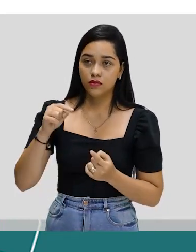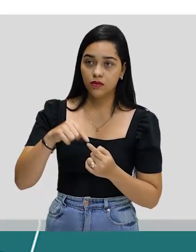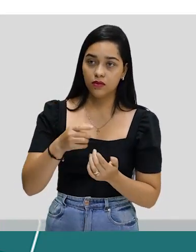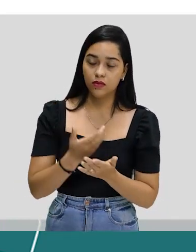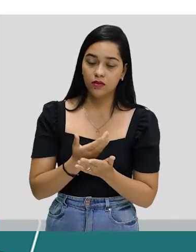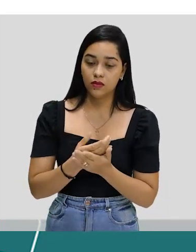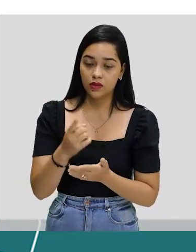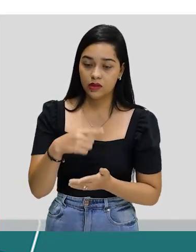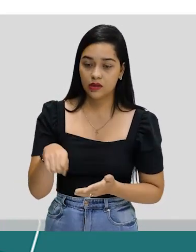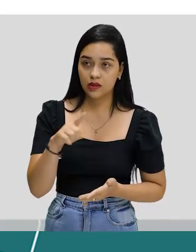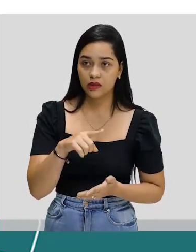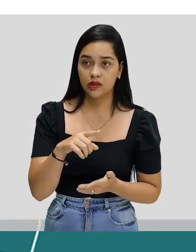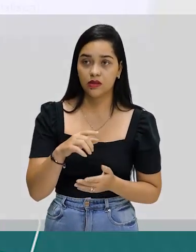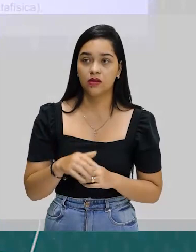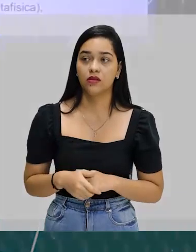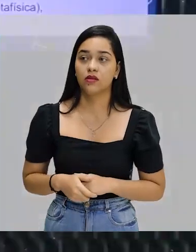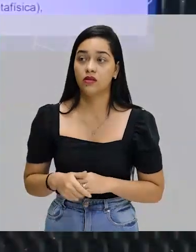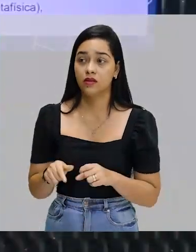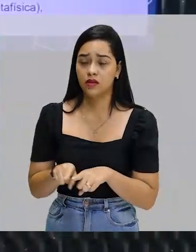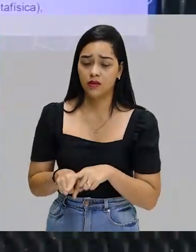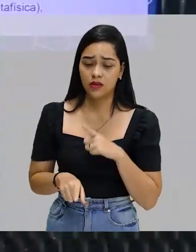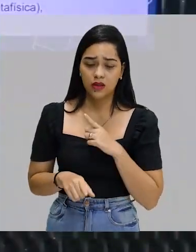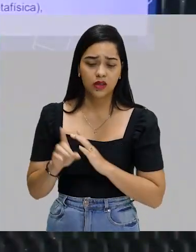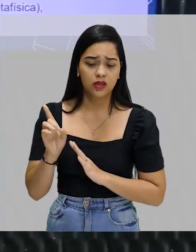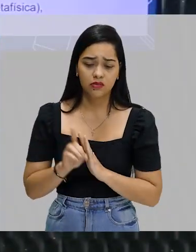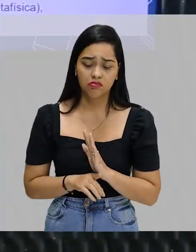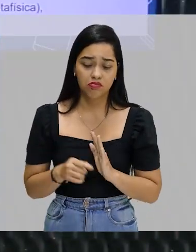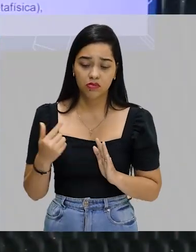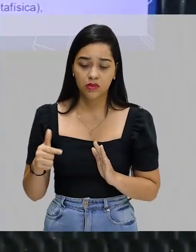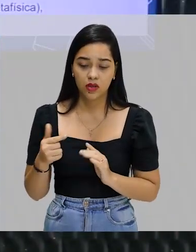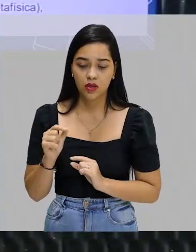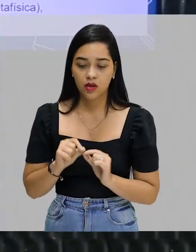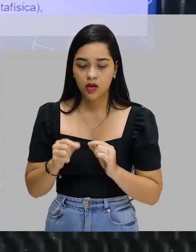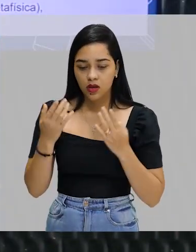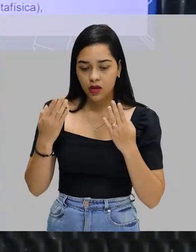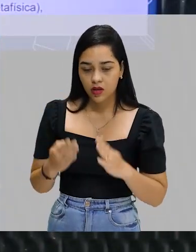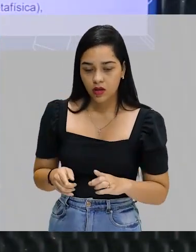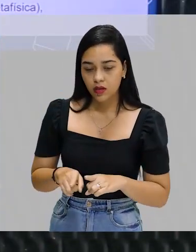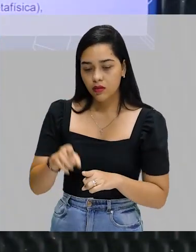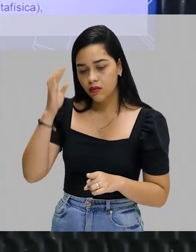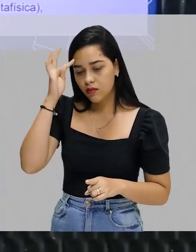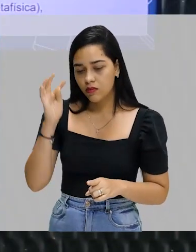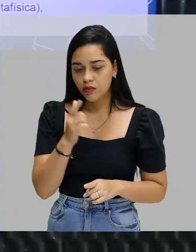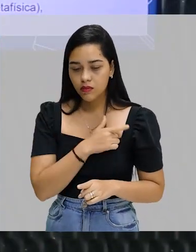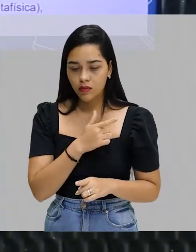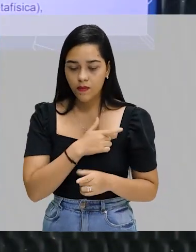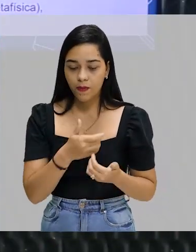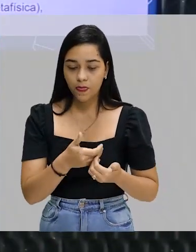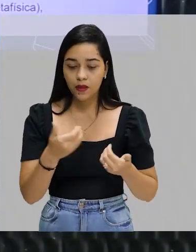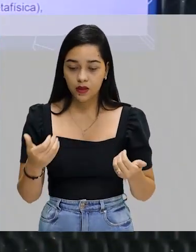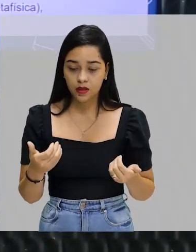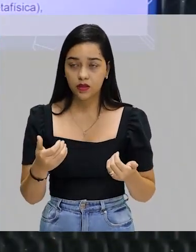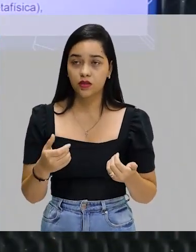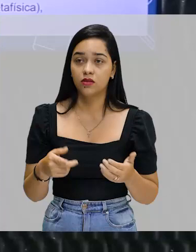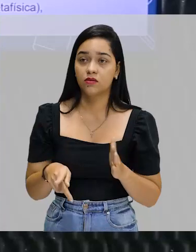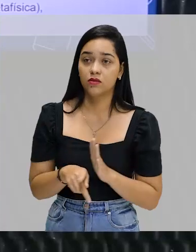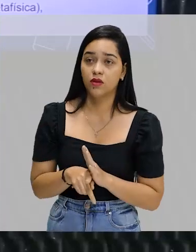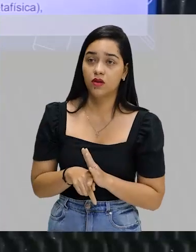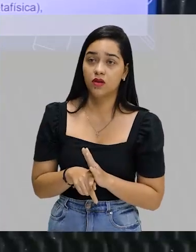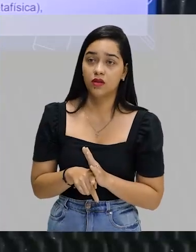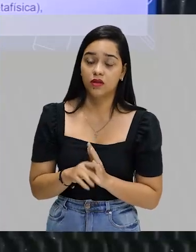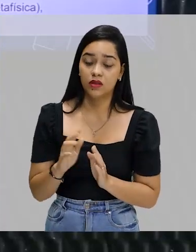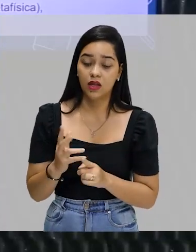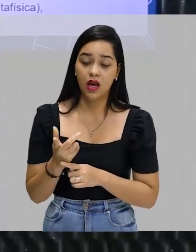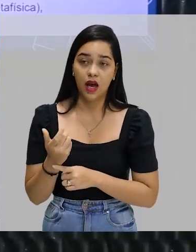deixar vocês malucos. Considerado indigno, né, de ser objeto de análise teórica, o feio era excluído do domínio estético no padrão da